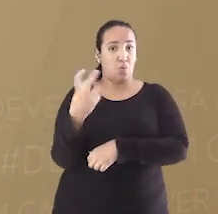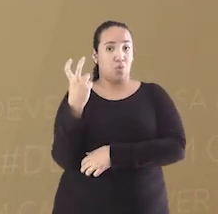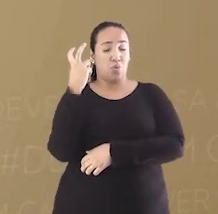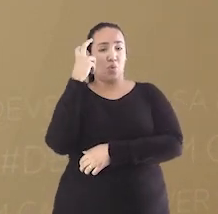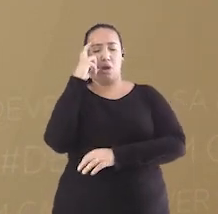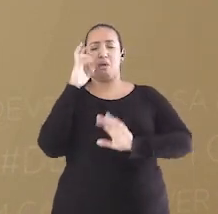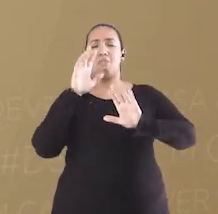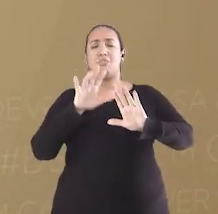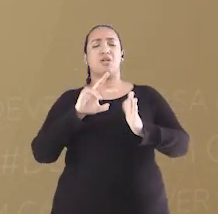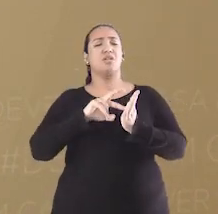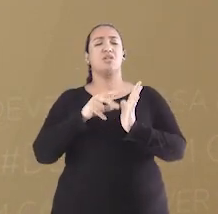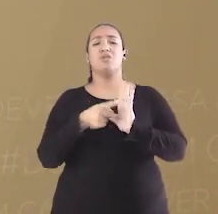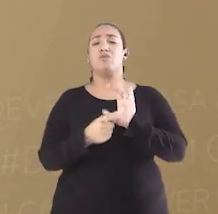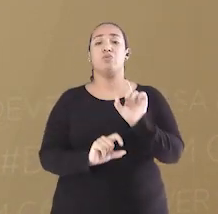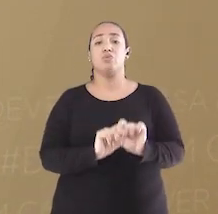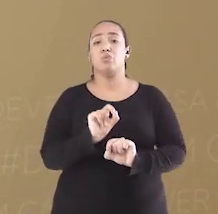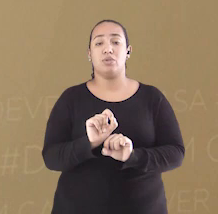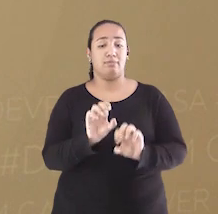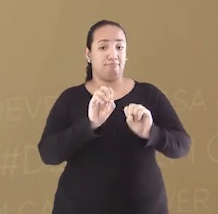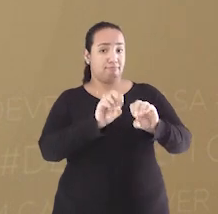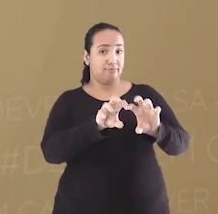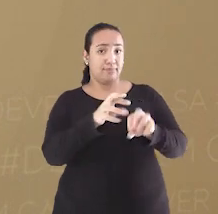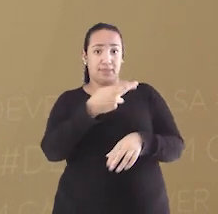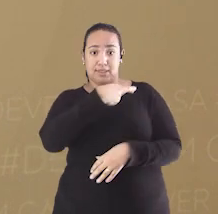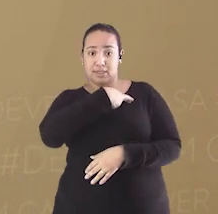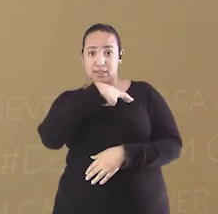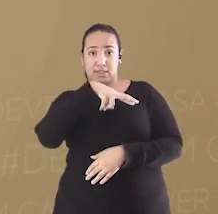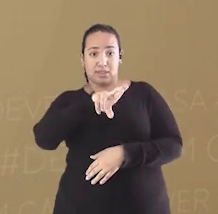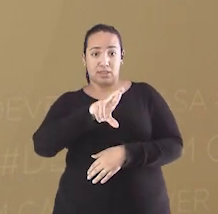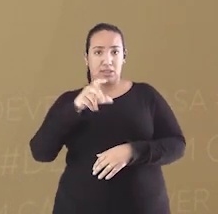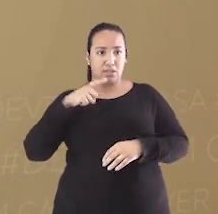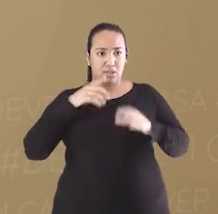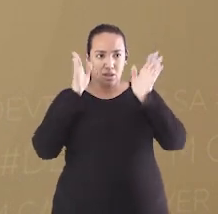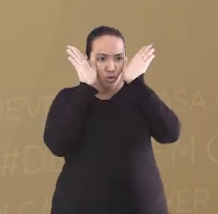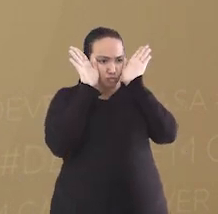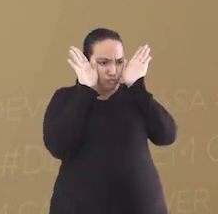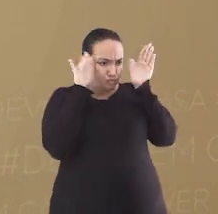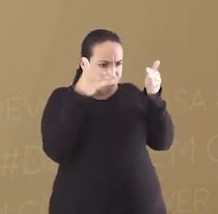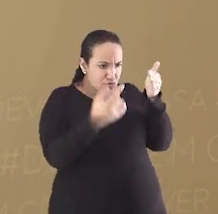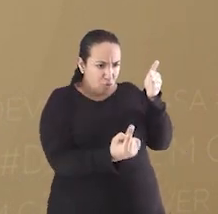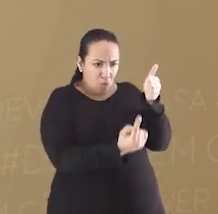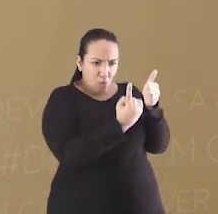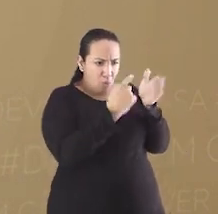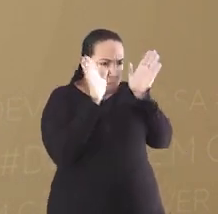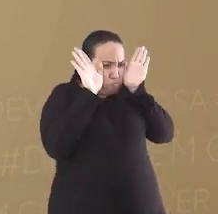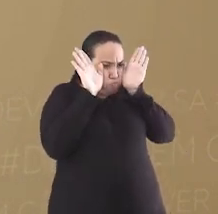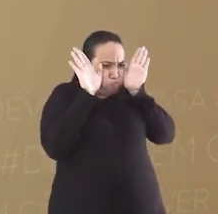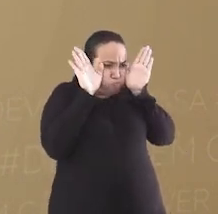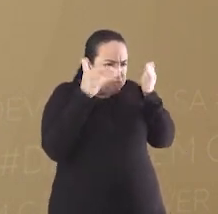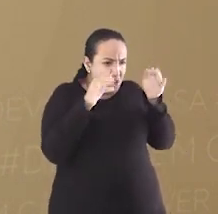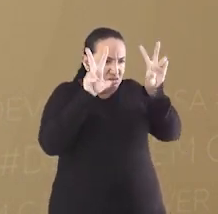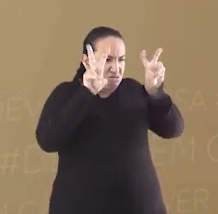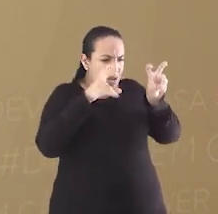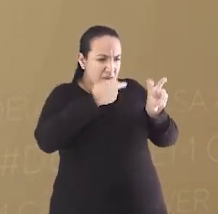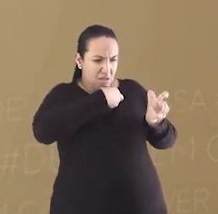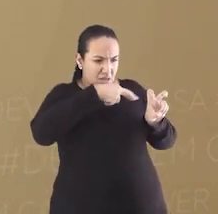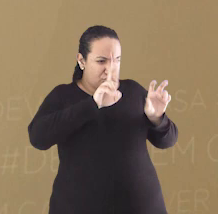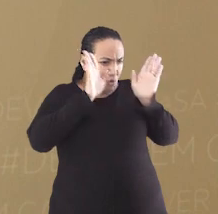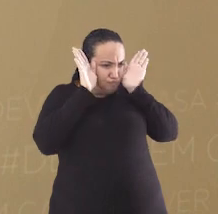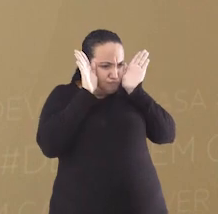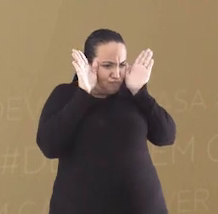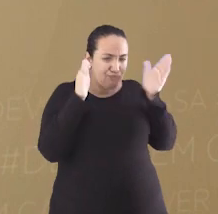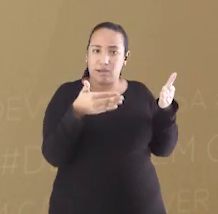que o ensino religioso não apresenta uma visão única, fechada, a respeito do tema